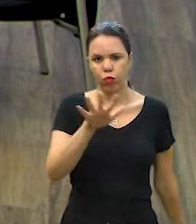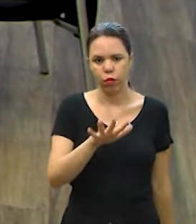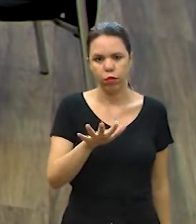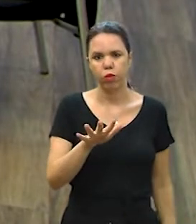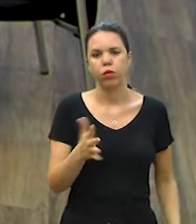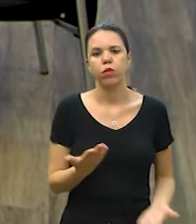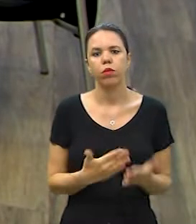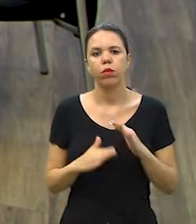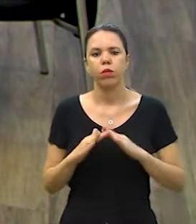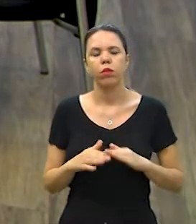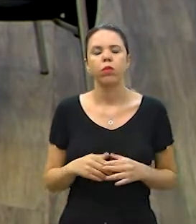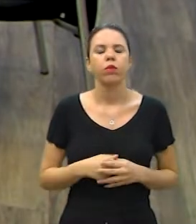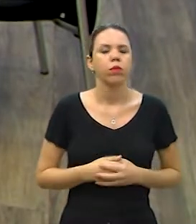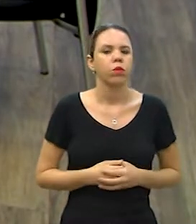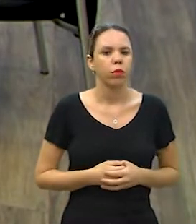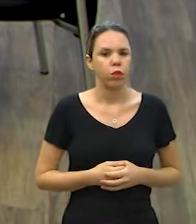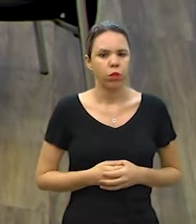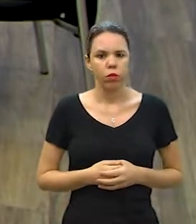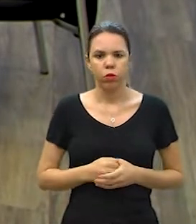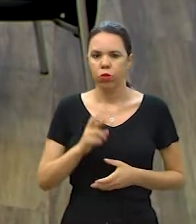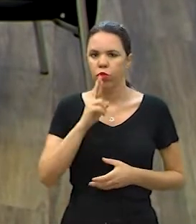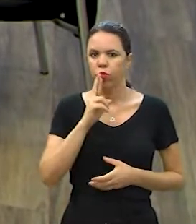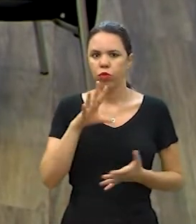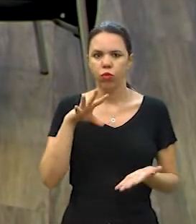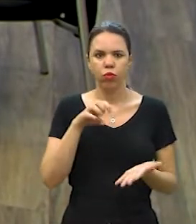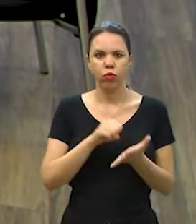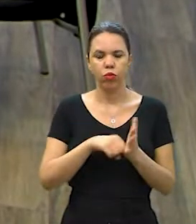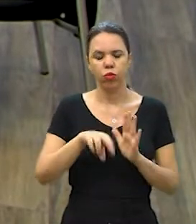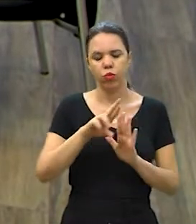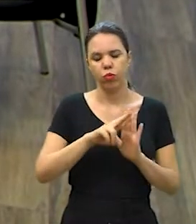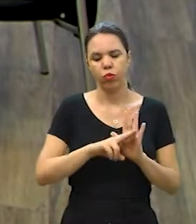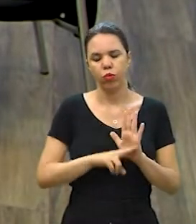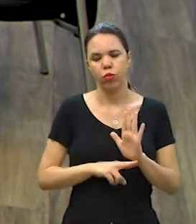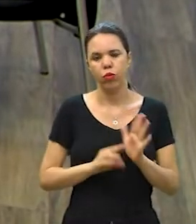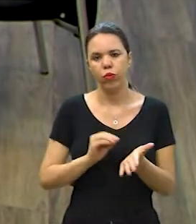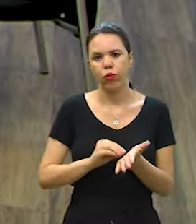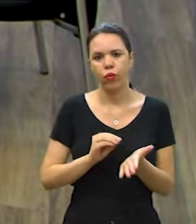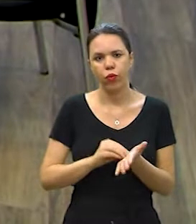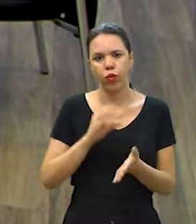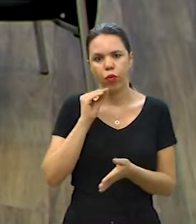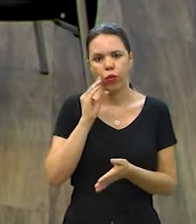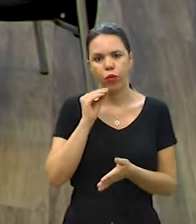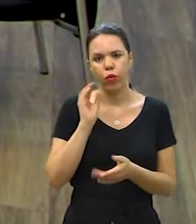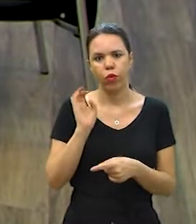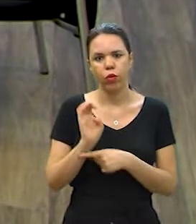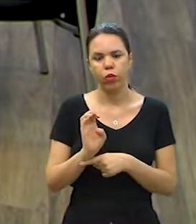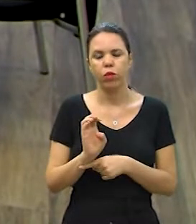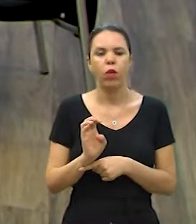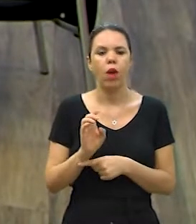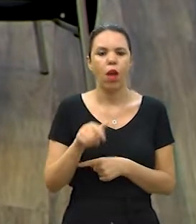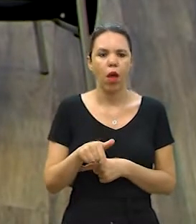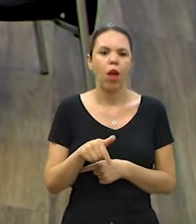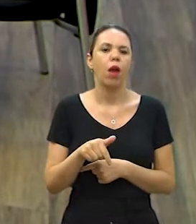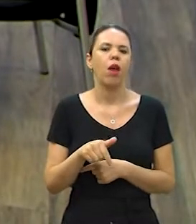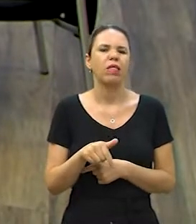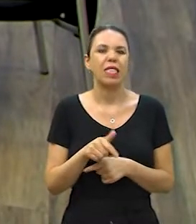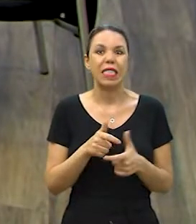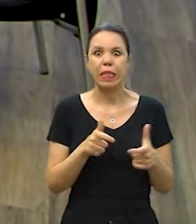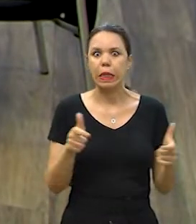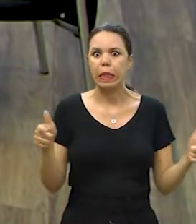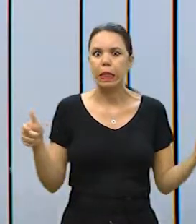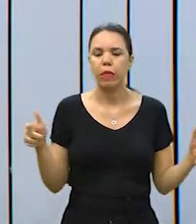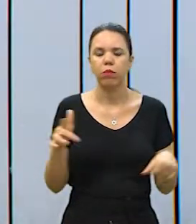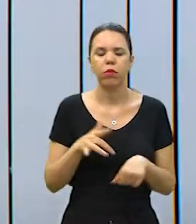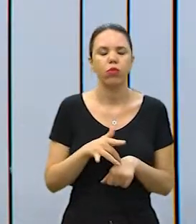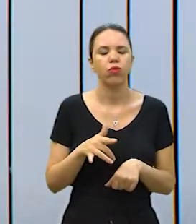aos diretores, para que respondesse um questionário. A falta de funcionário na rede estadual, Gabriel, é uma coisa